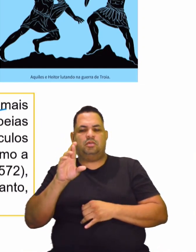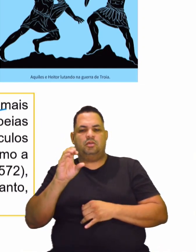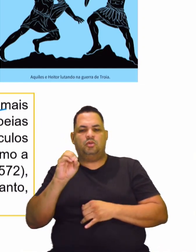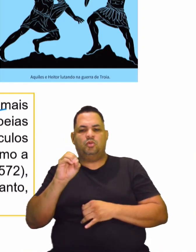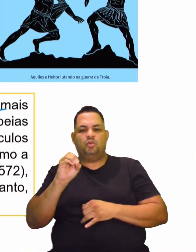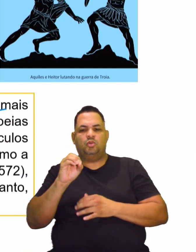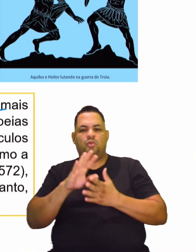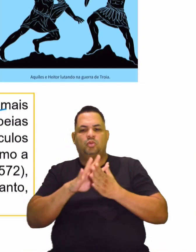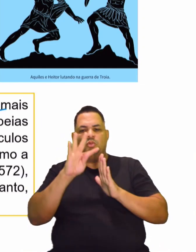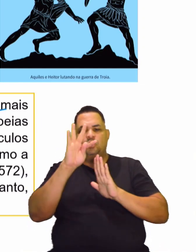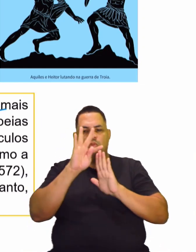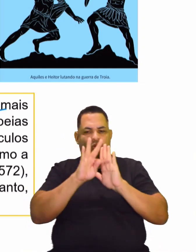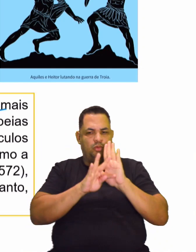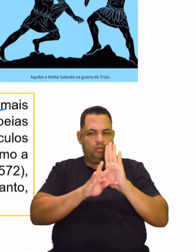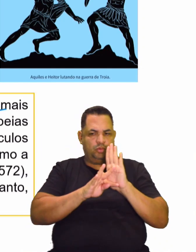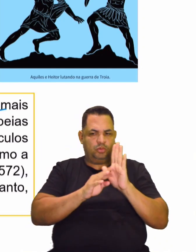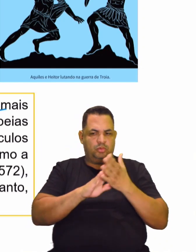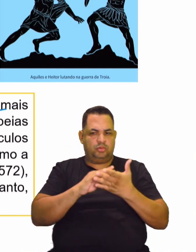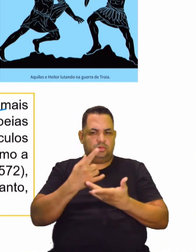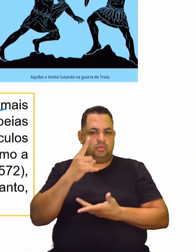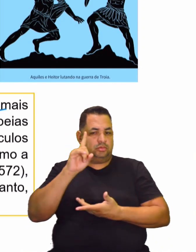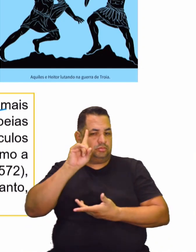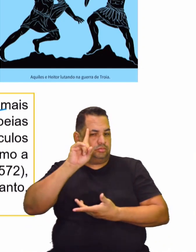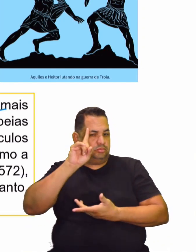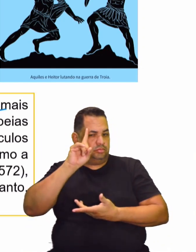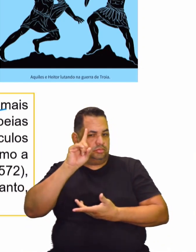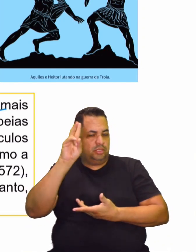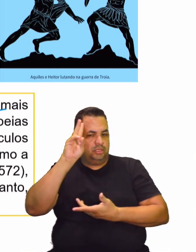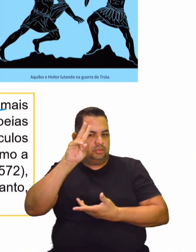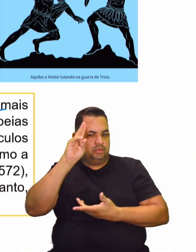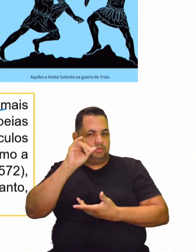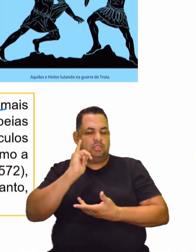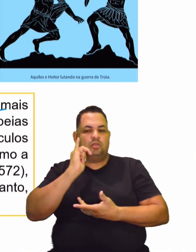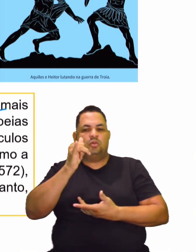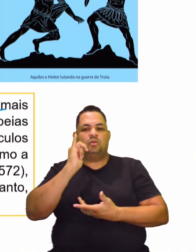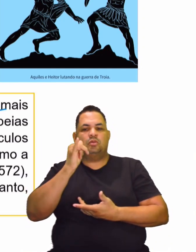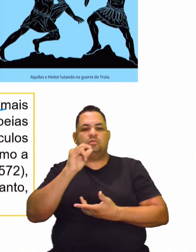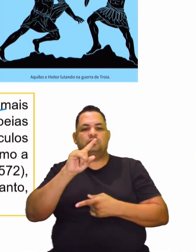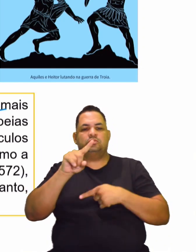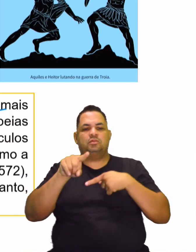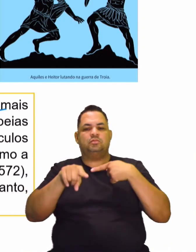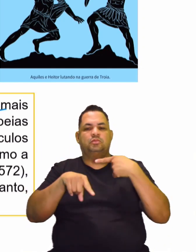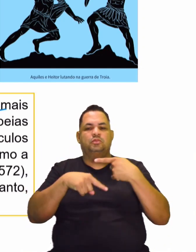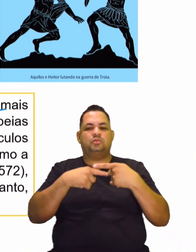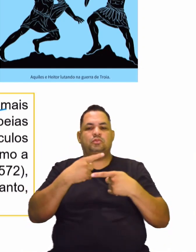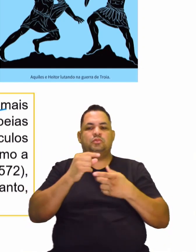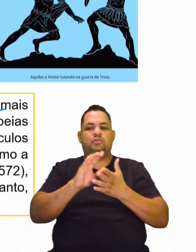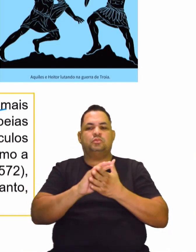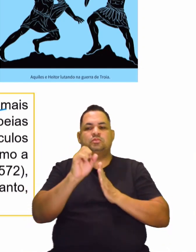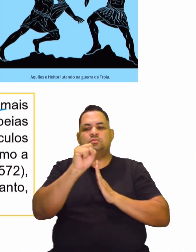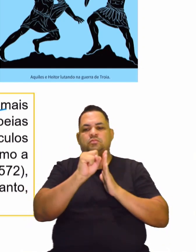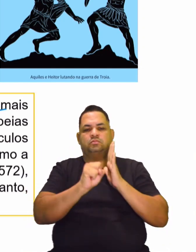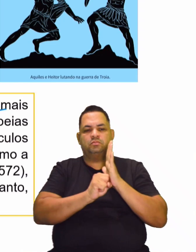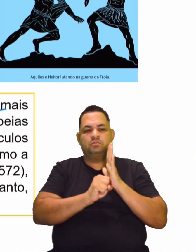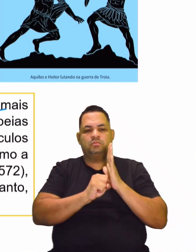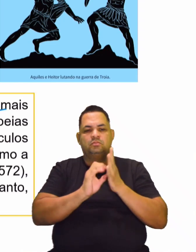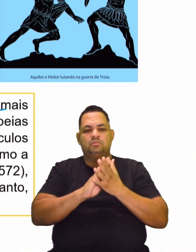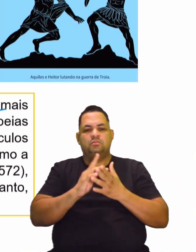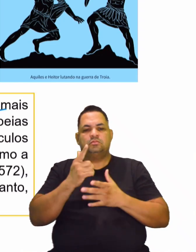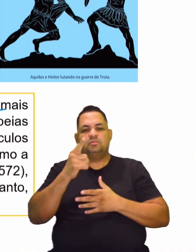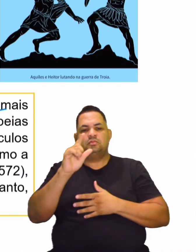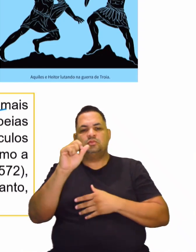textos, nas ideias que ele narrava. Século depois, outros autores criaram seus poemas